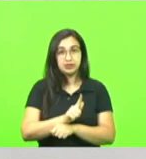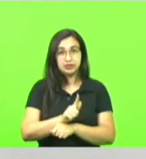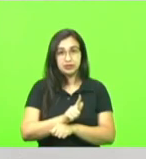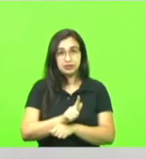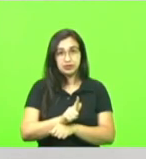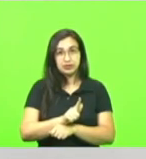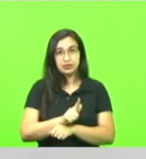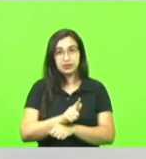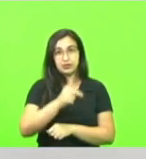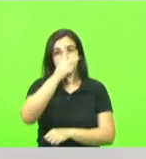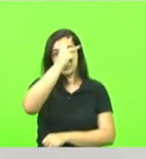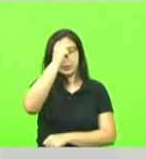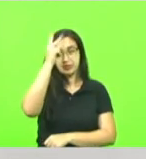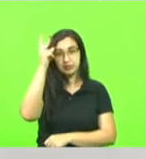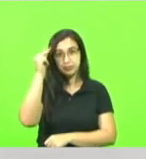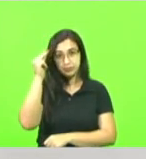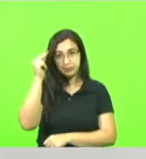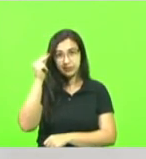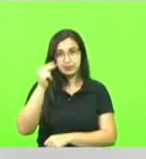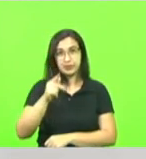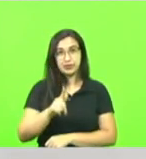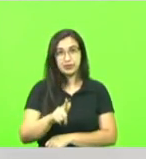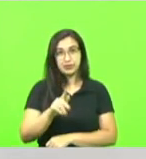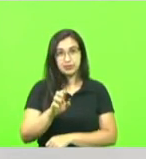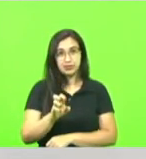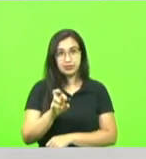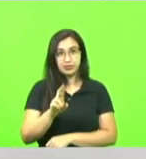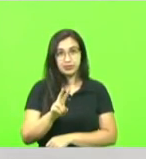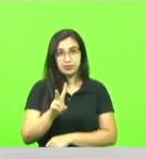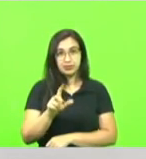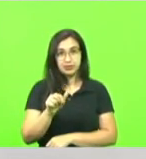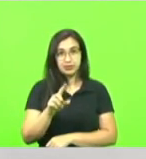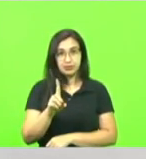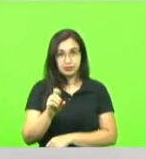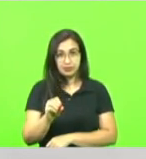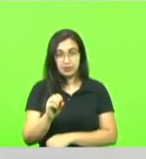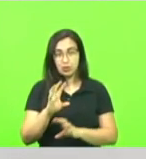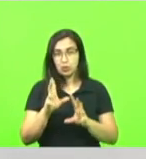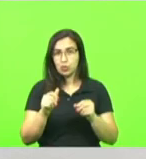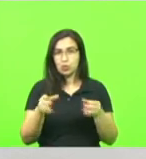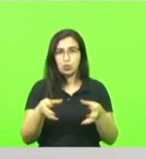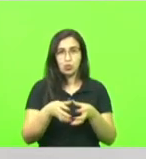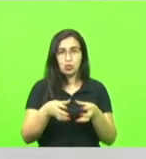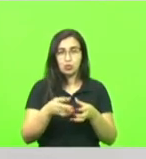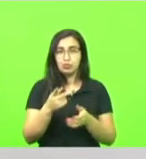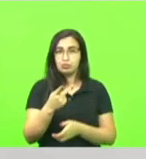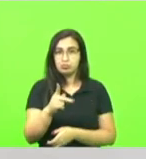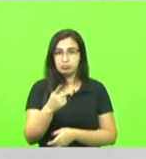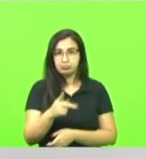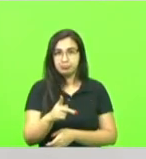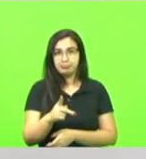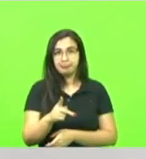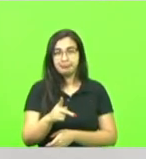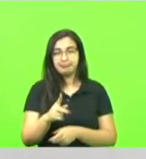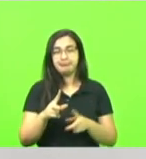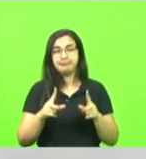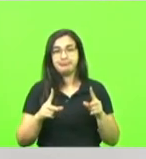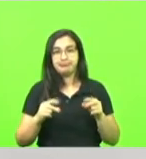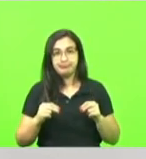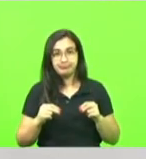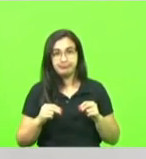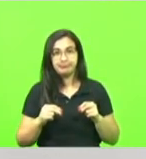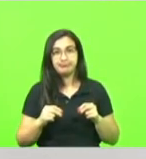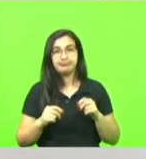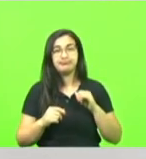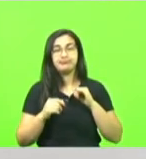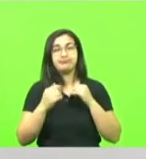do prefeito Gervásio Maciel e toda a sua equipe, mas mais que isso, reconhecer a